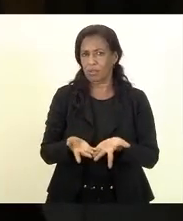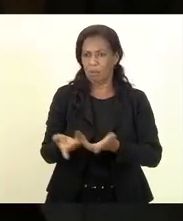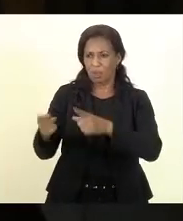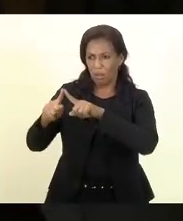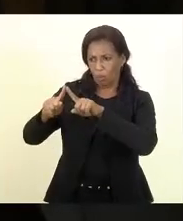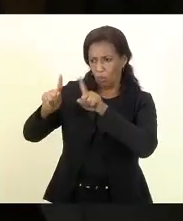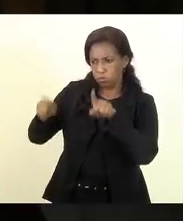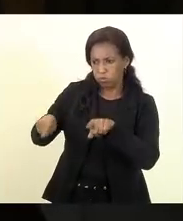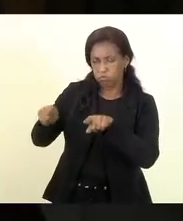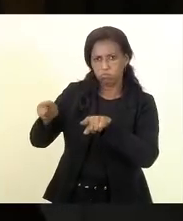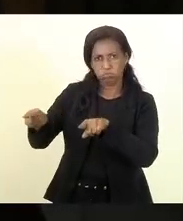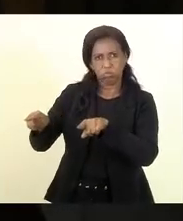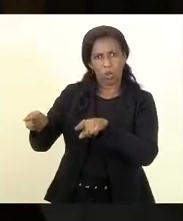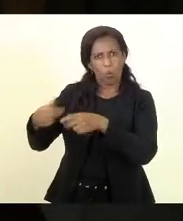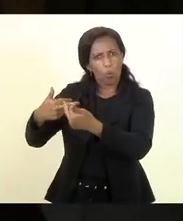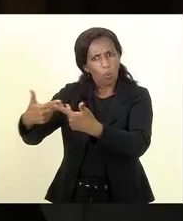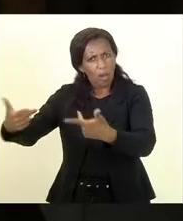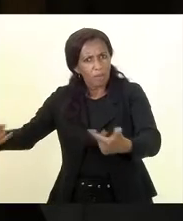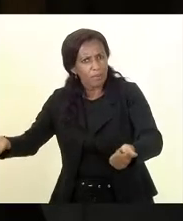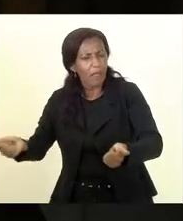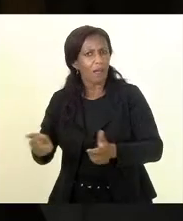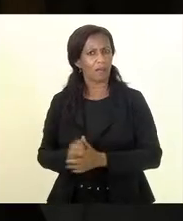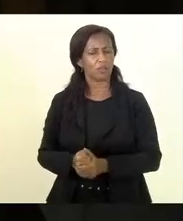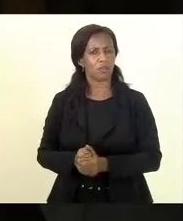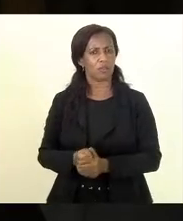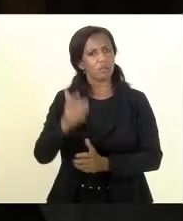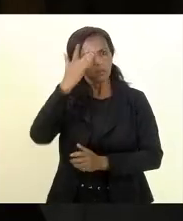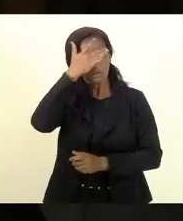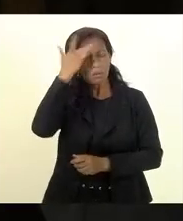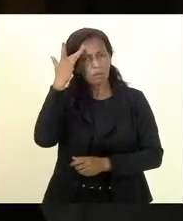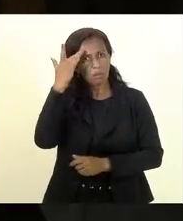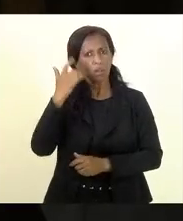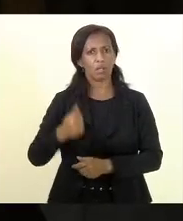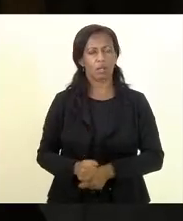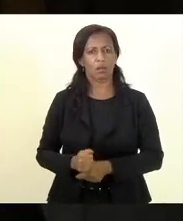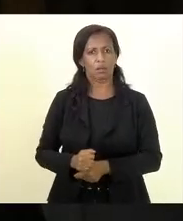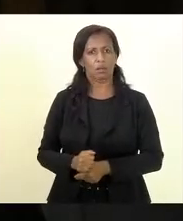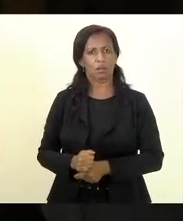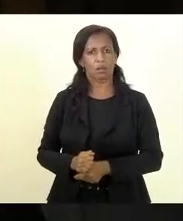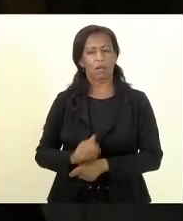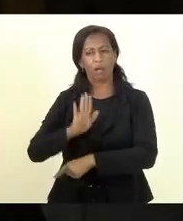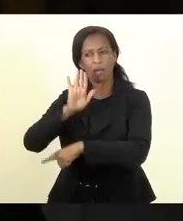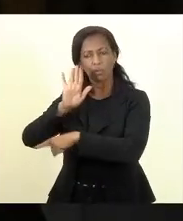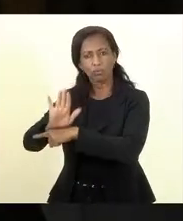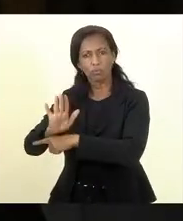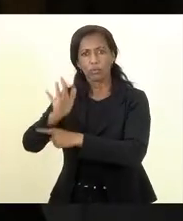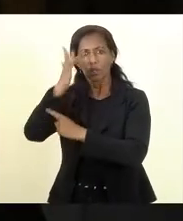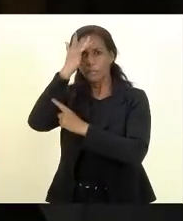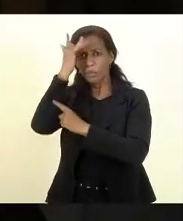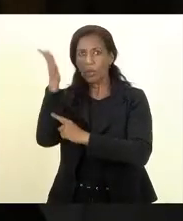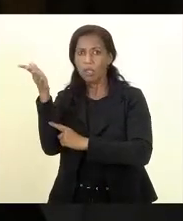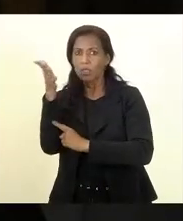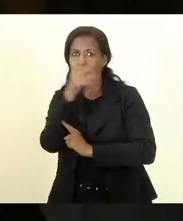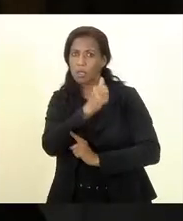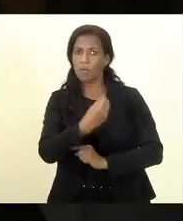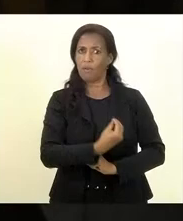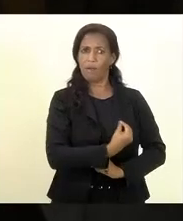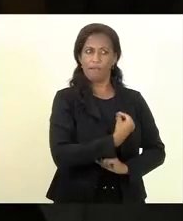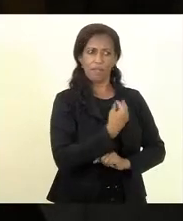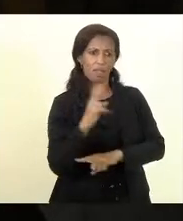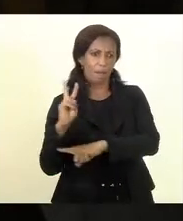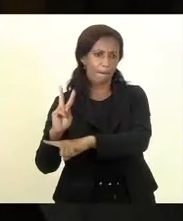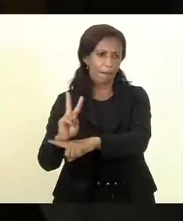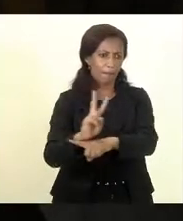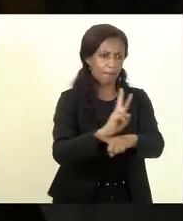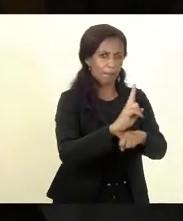saúde com qualidade para os seus agentes, atendendo quem vai para a rua salvar vidas nesse momento